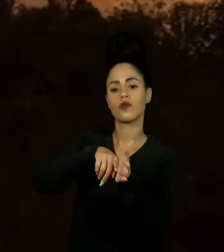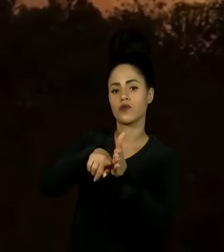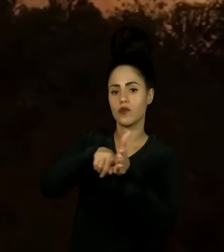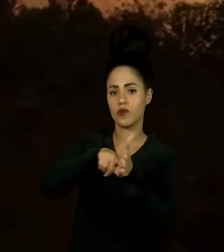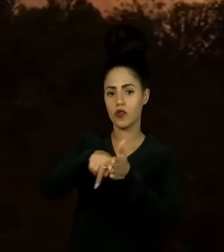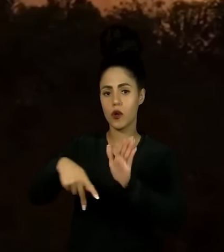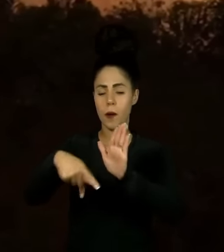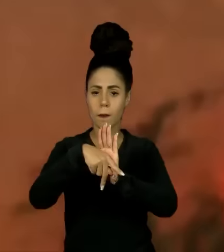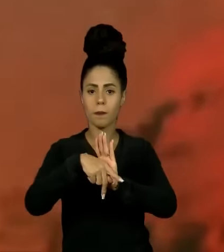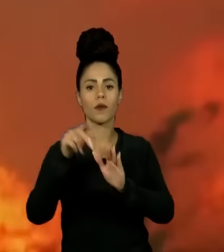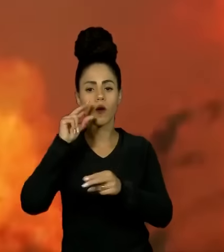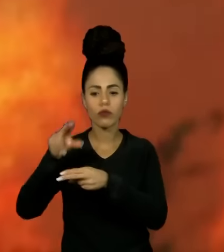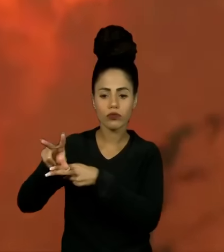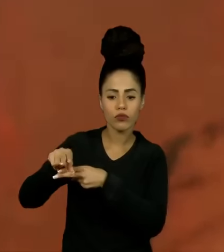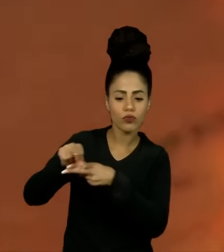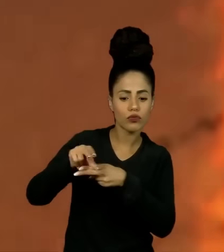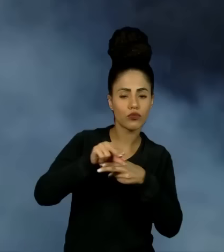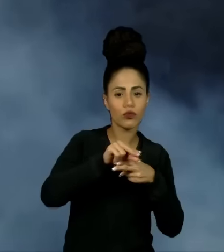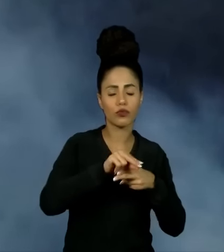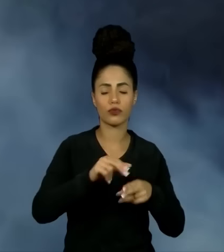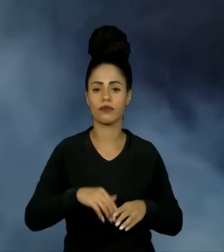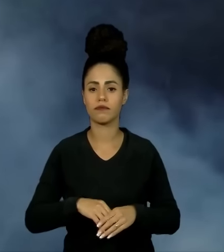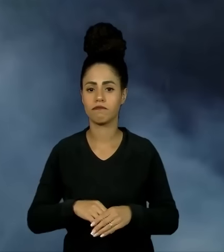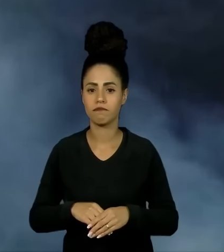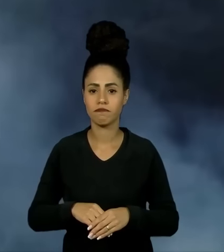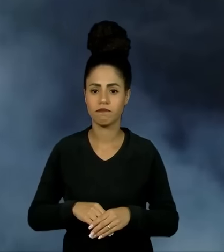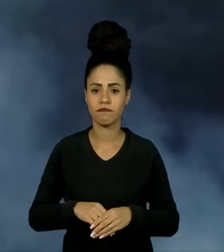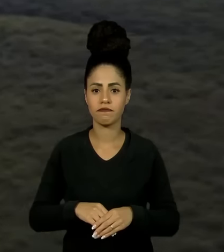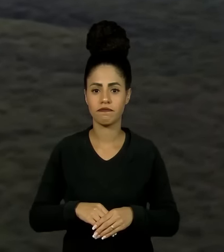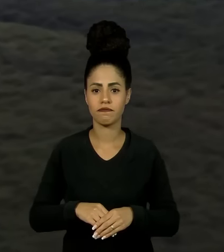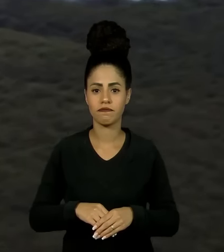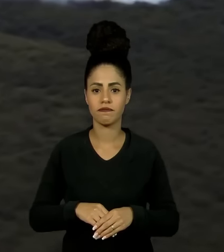de Pesquisas Espaciais.